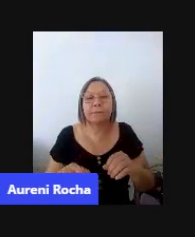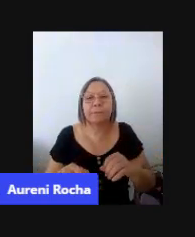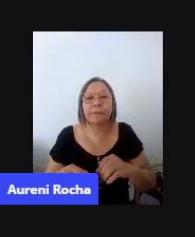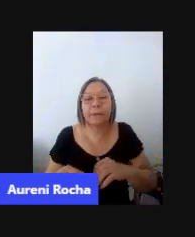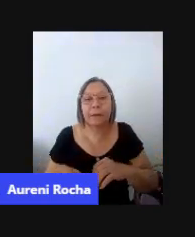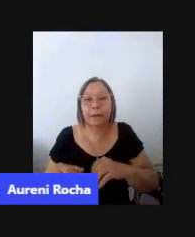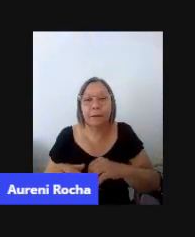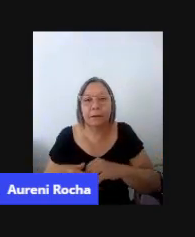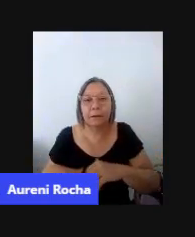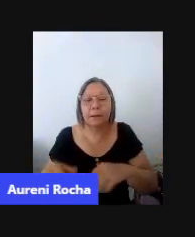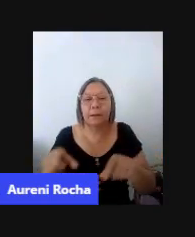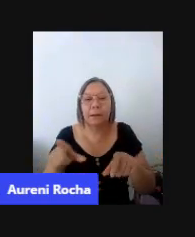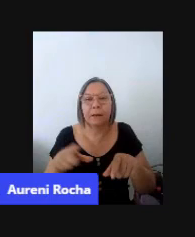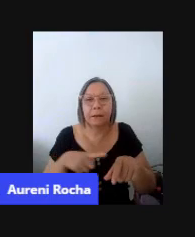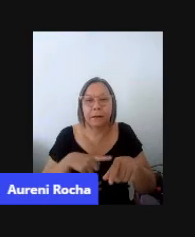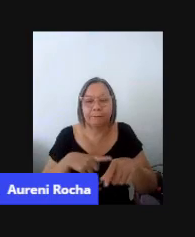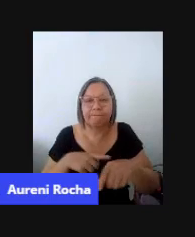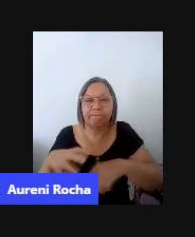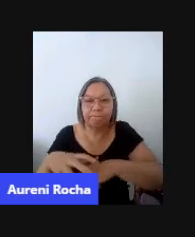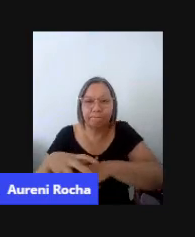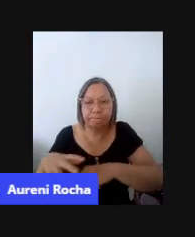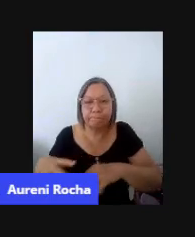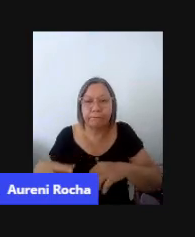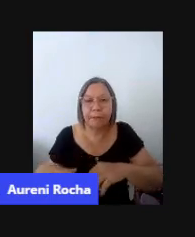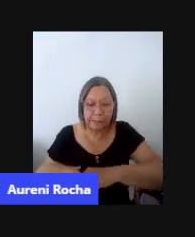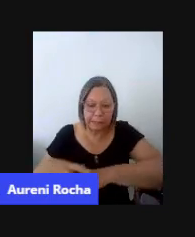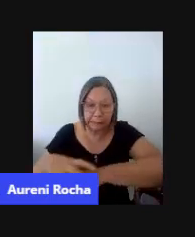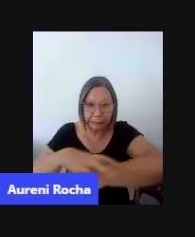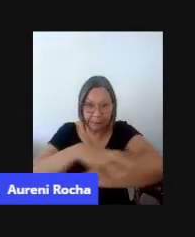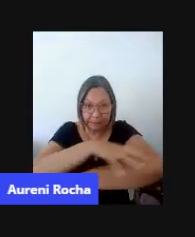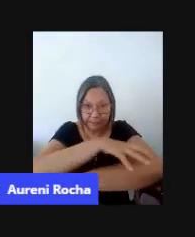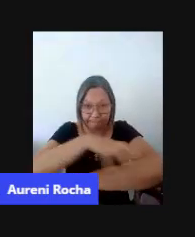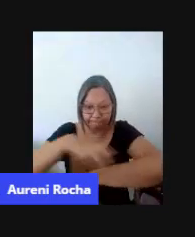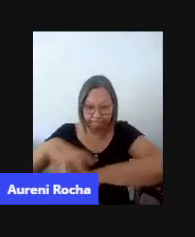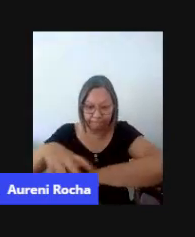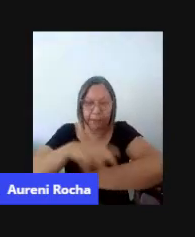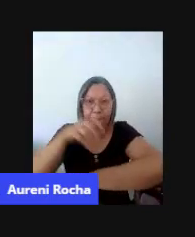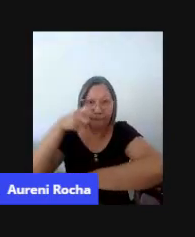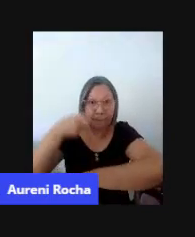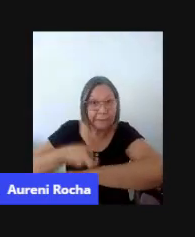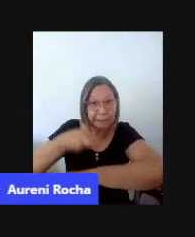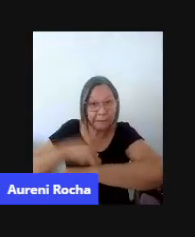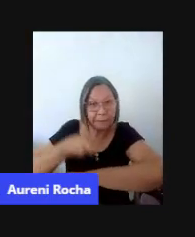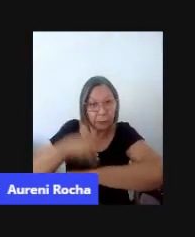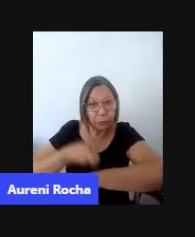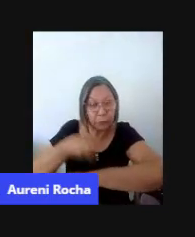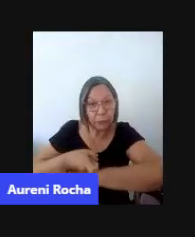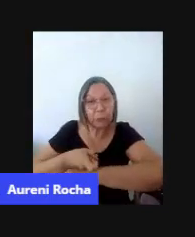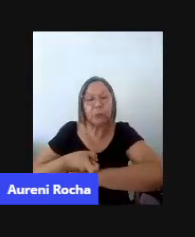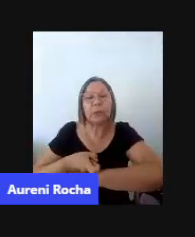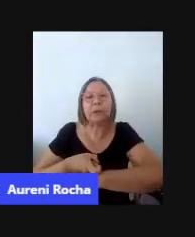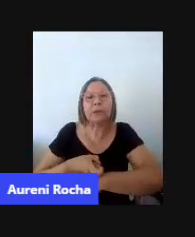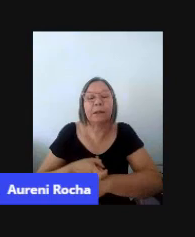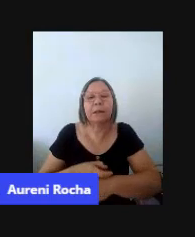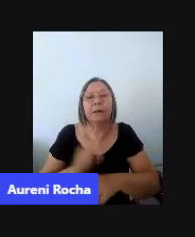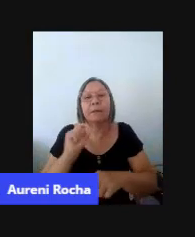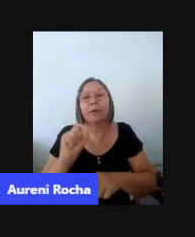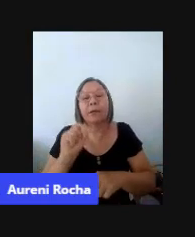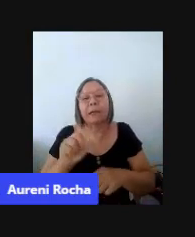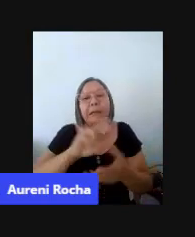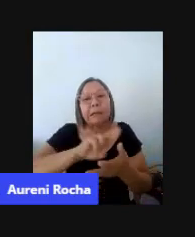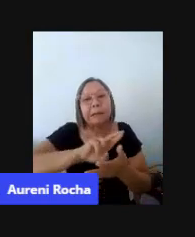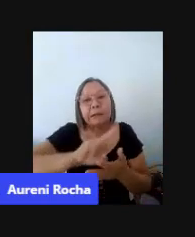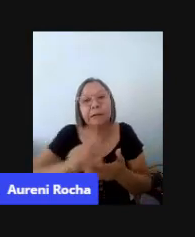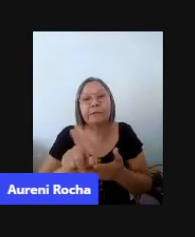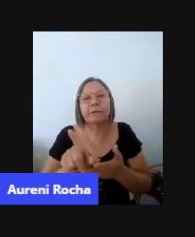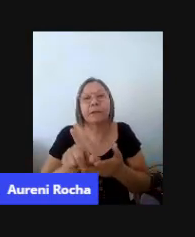por essa armadura, né? Essa carapaça. Mas o que diferencia ele muito e caracteriza ele é essa